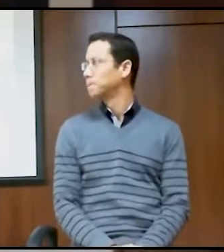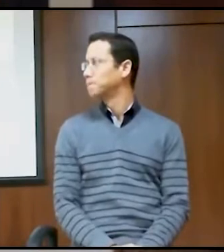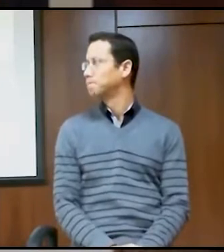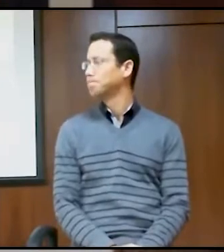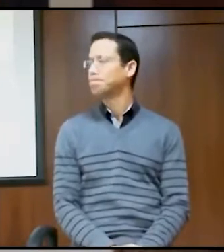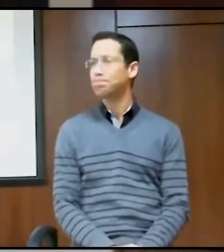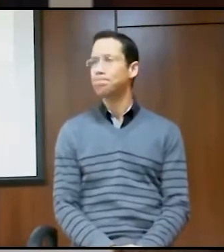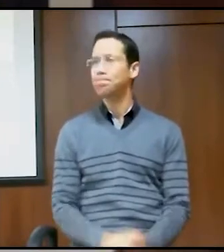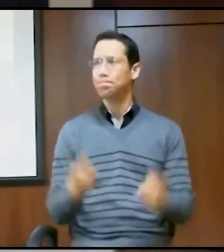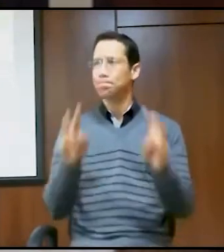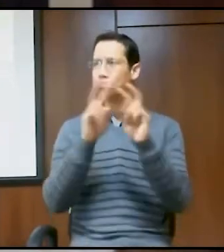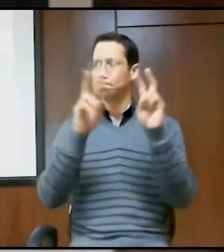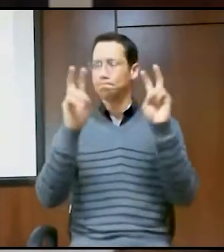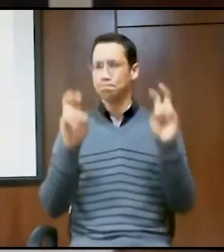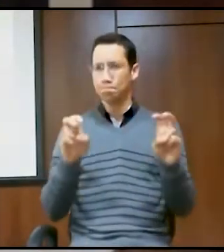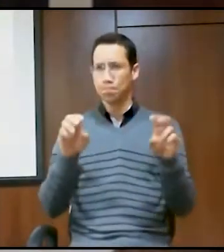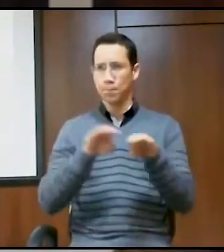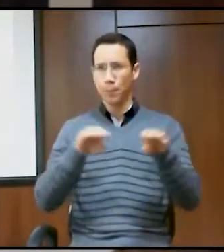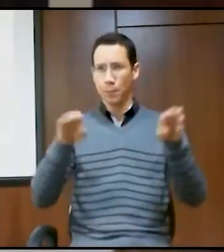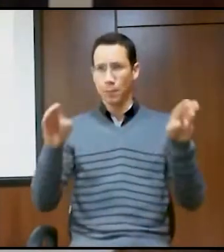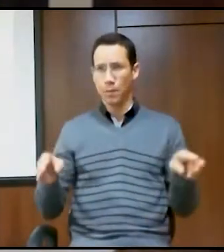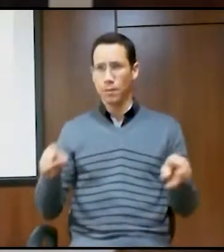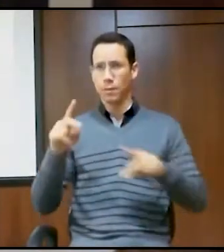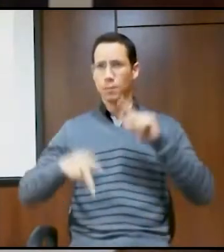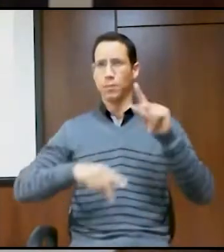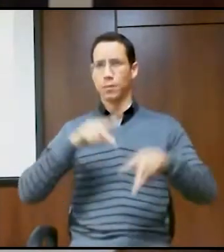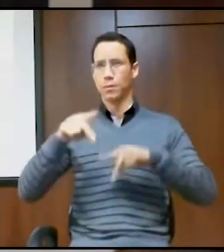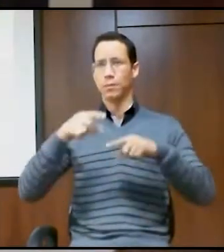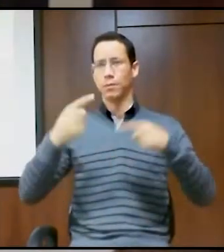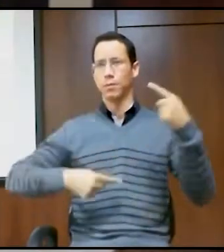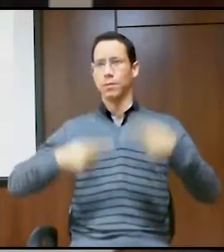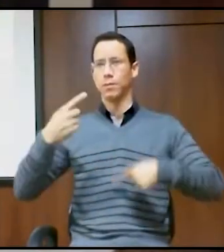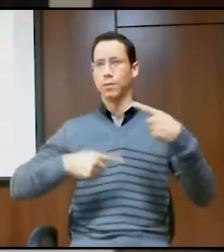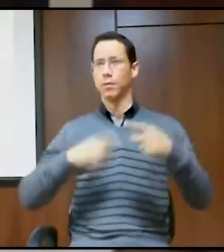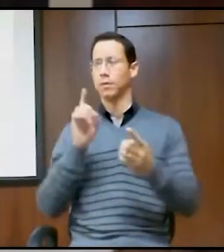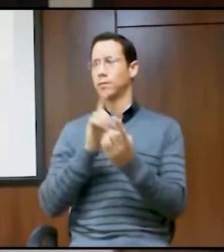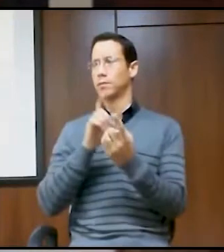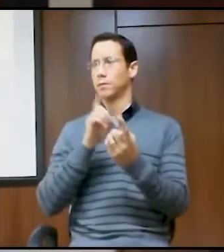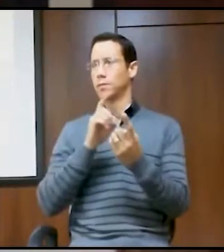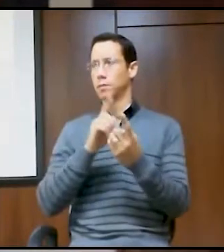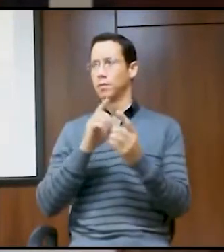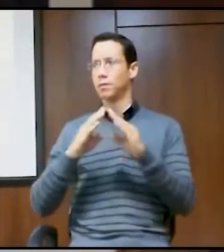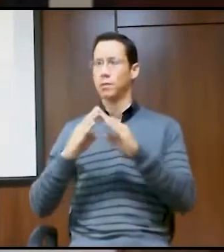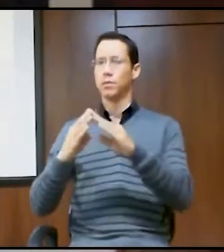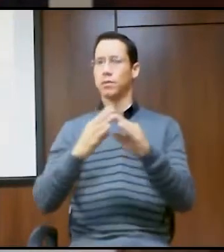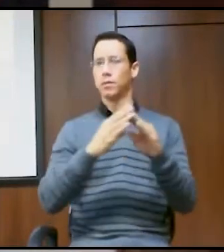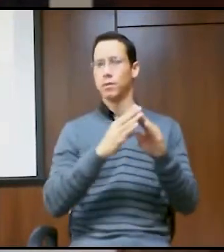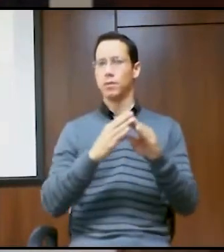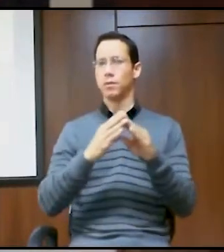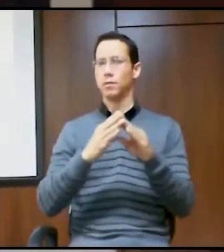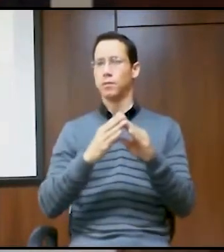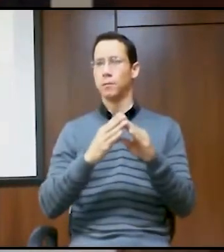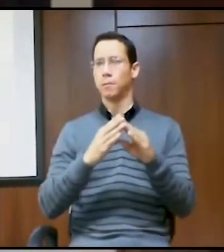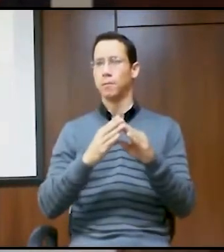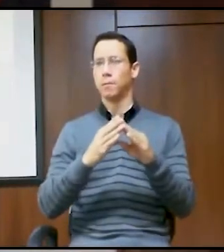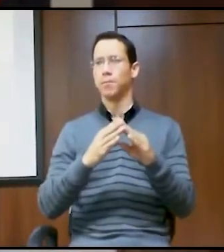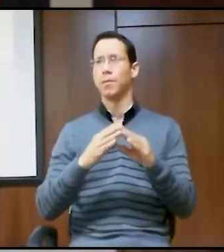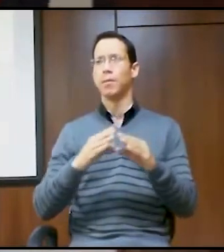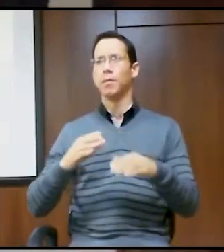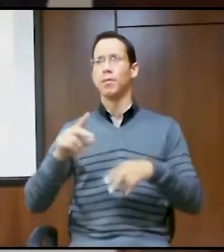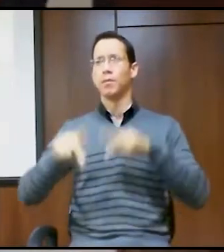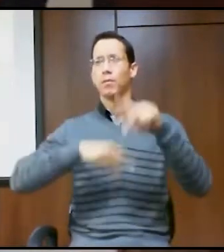o tema da mesa nós denominamos políticas de atendimento habitacional definitivo e temporário às populações vulneráveis,